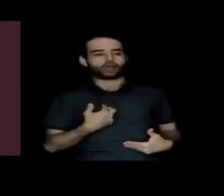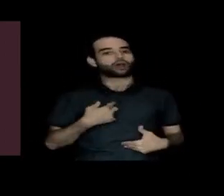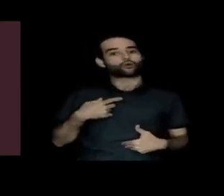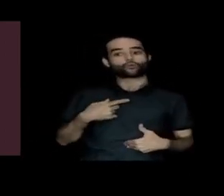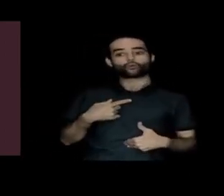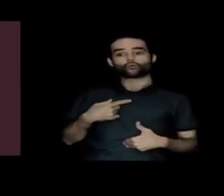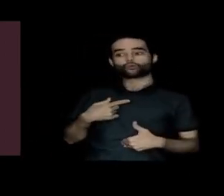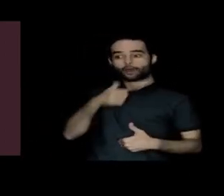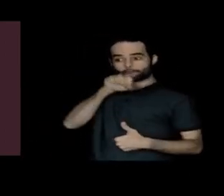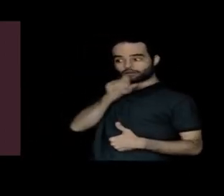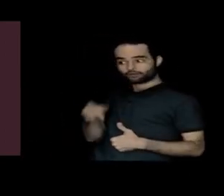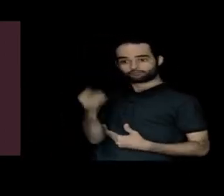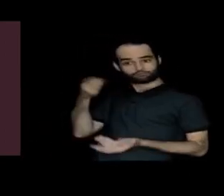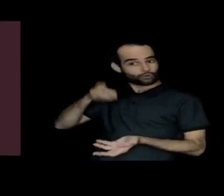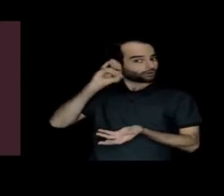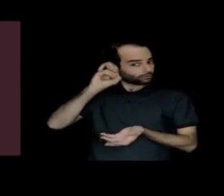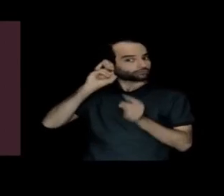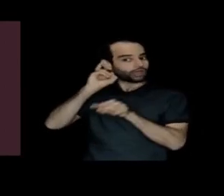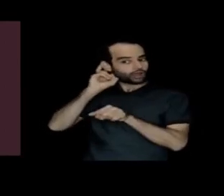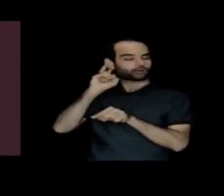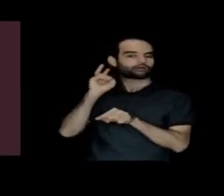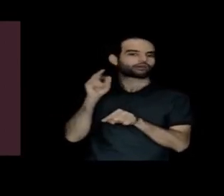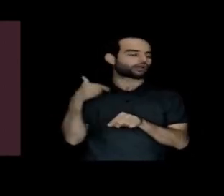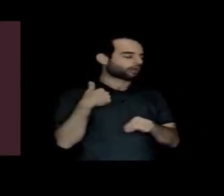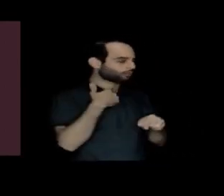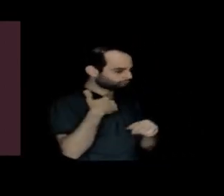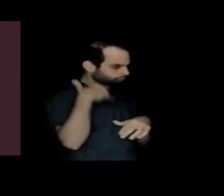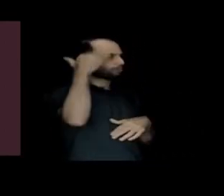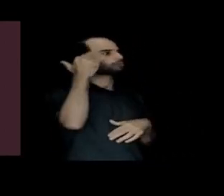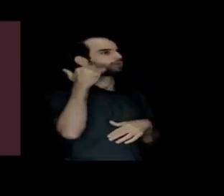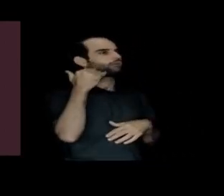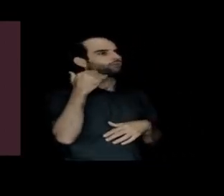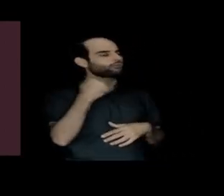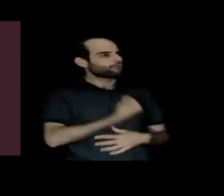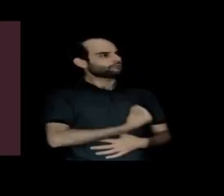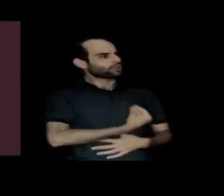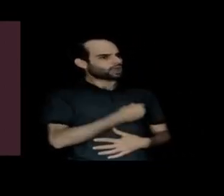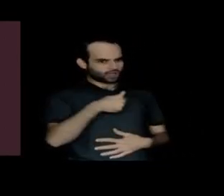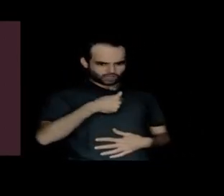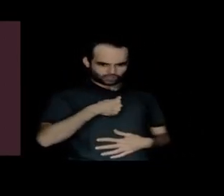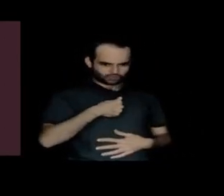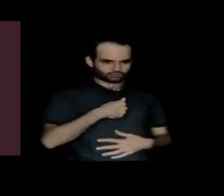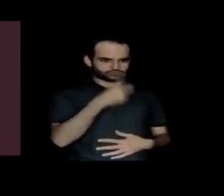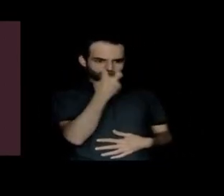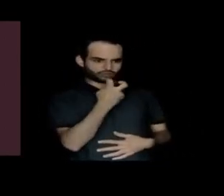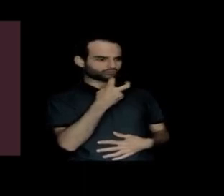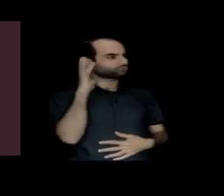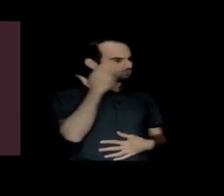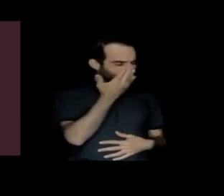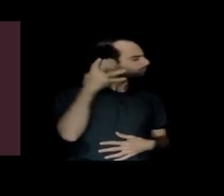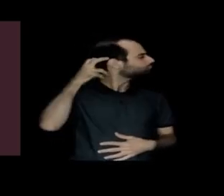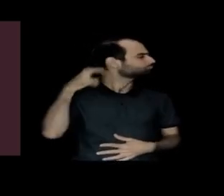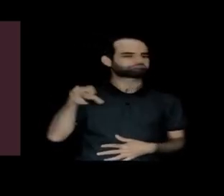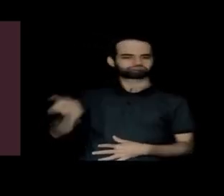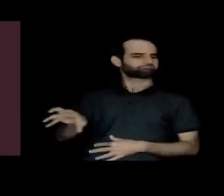dela pôs o aparelho coclear nela para ela escutar, e ela, quando tomou conta da vida dela, que descobriu